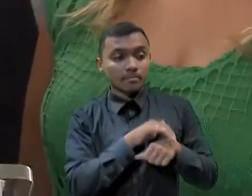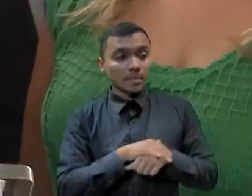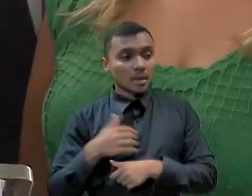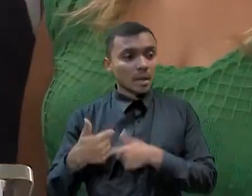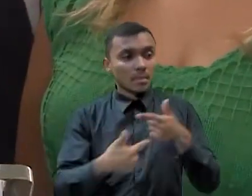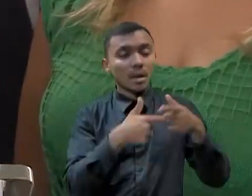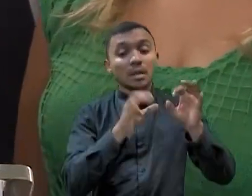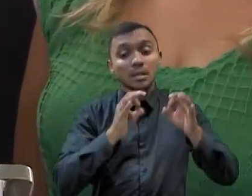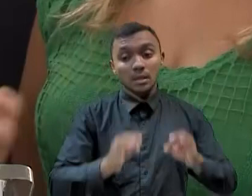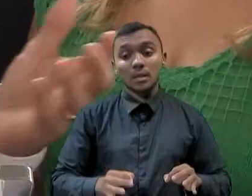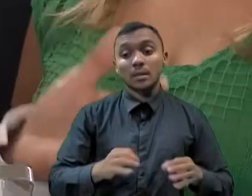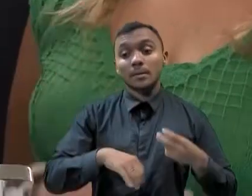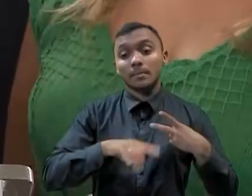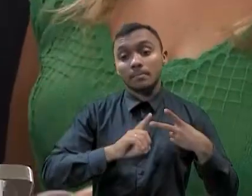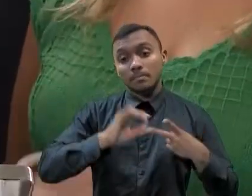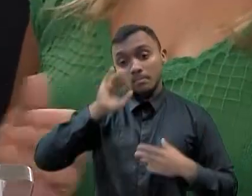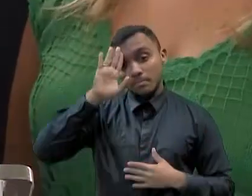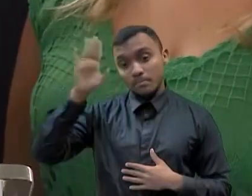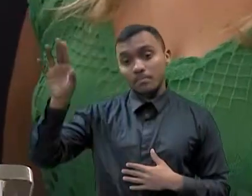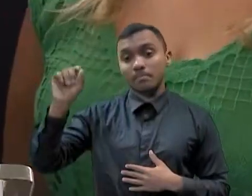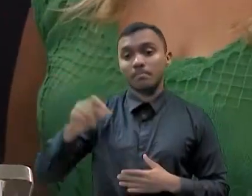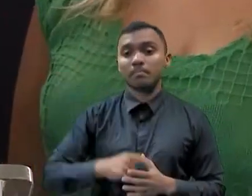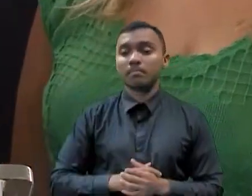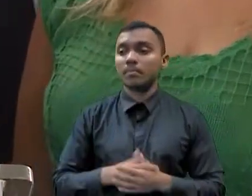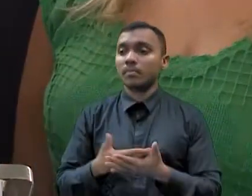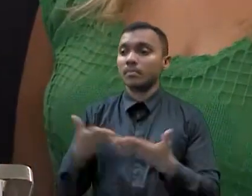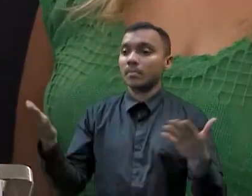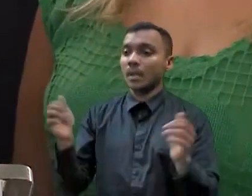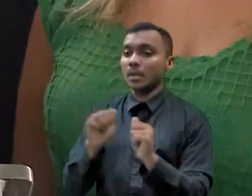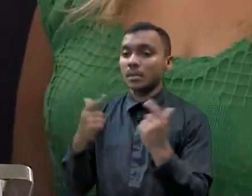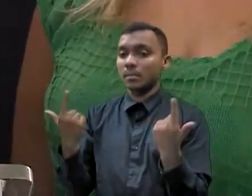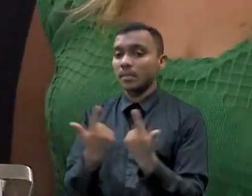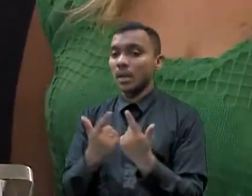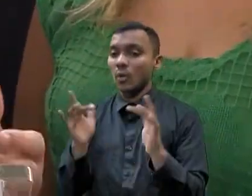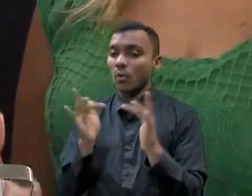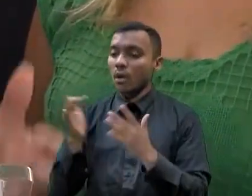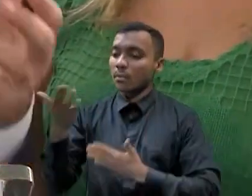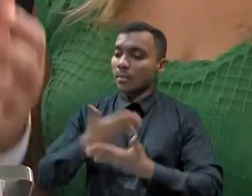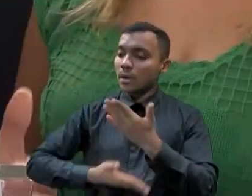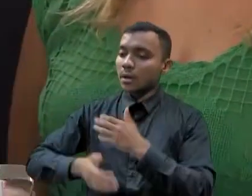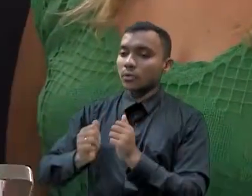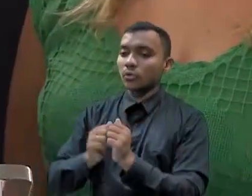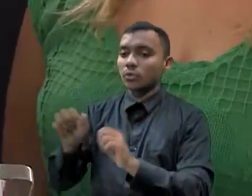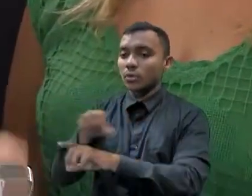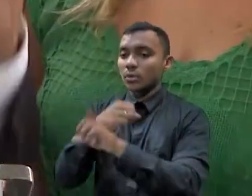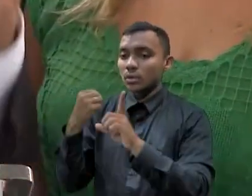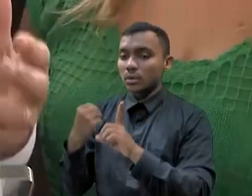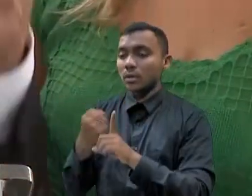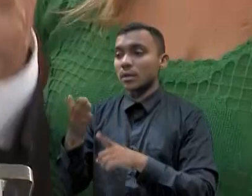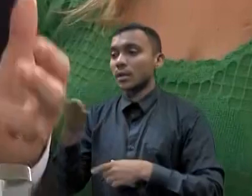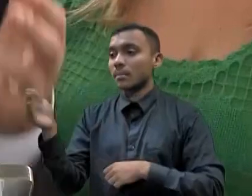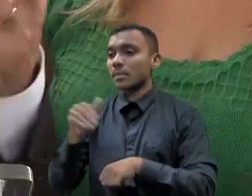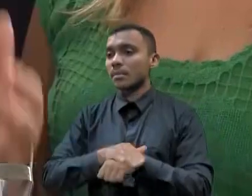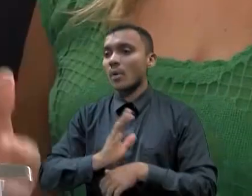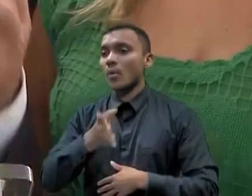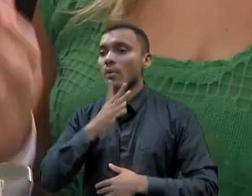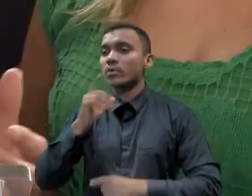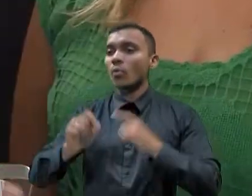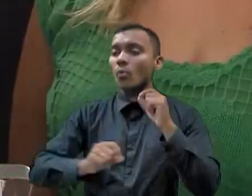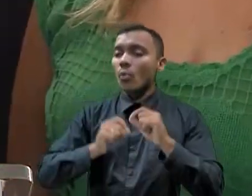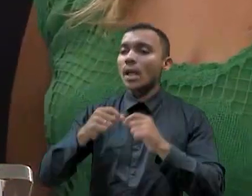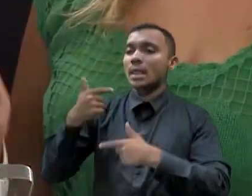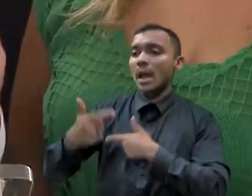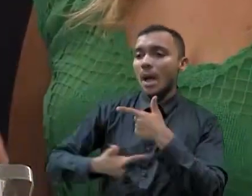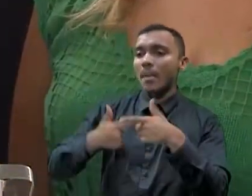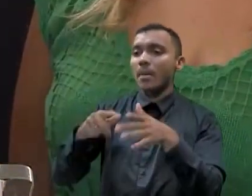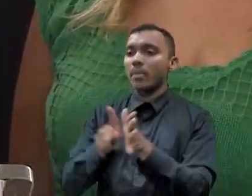também estamos trazendo a Assembleia para próximo da população, no sentido de que ela possa conhecer os serviços que são realizados pela